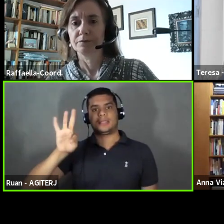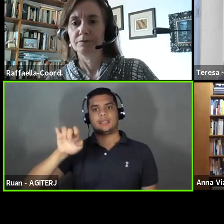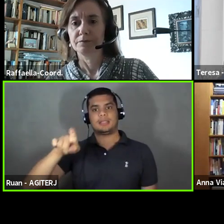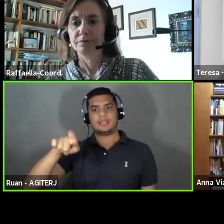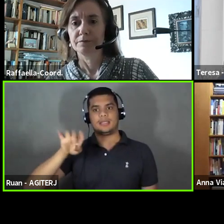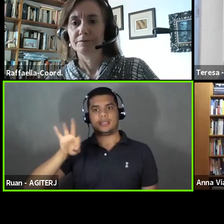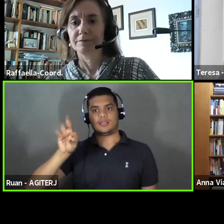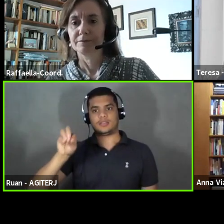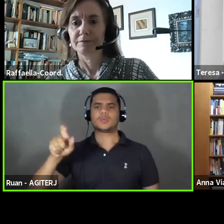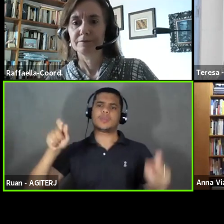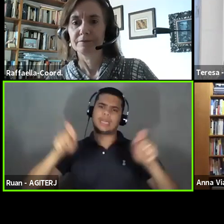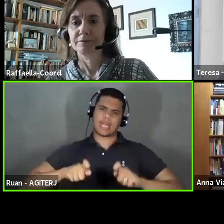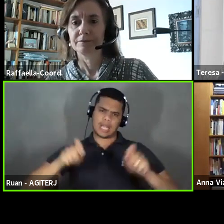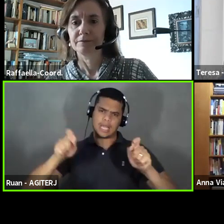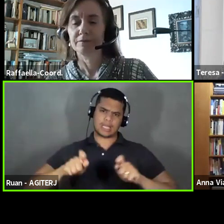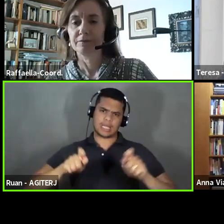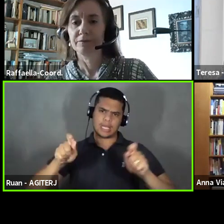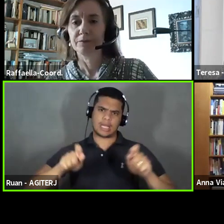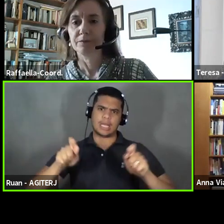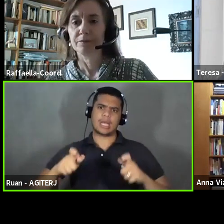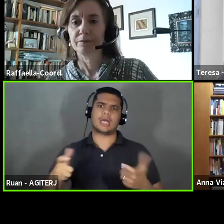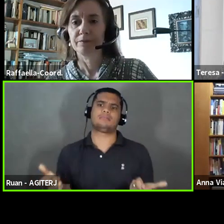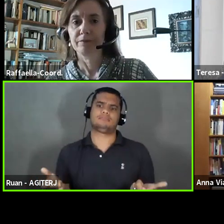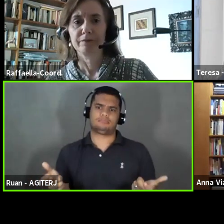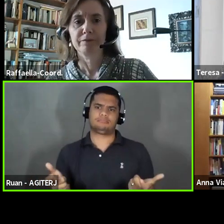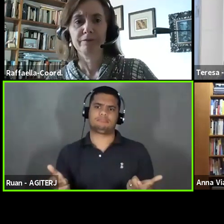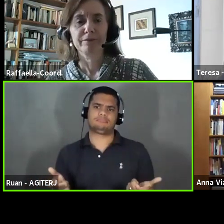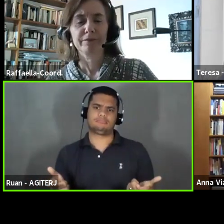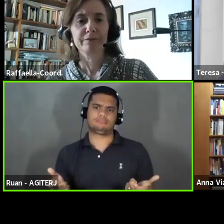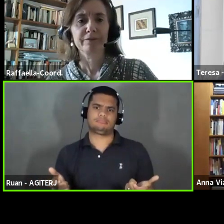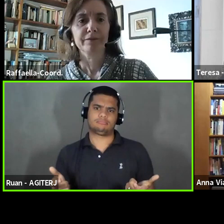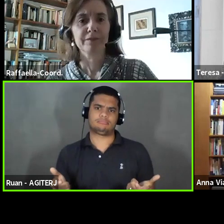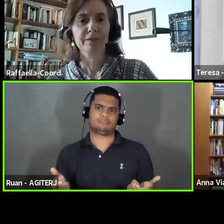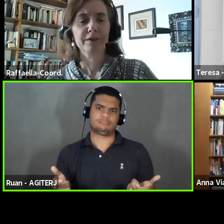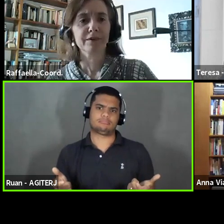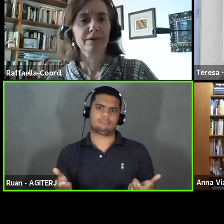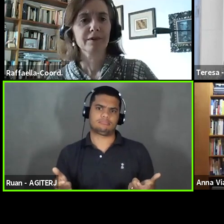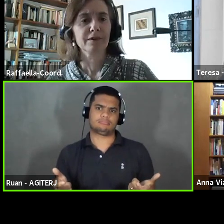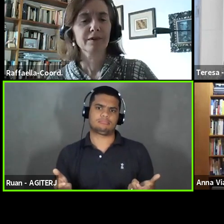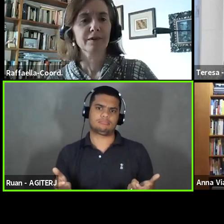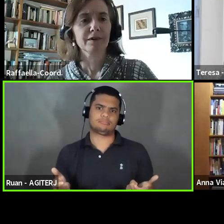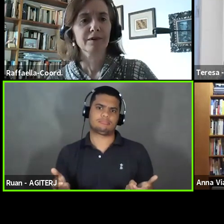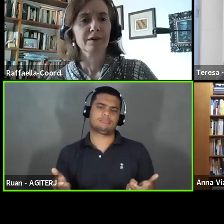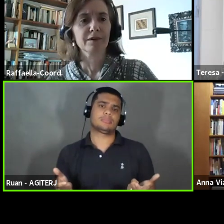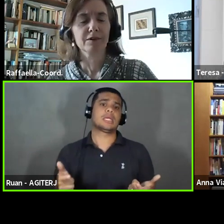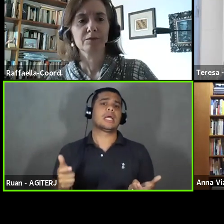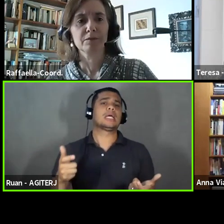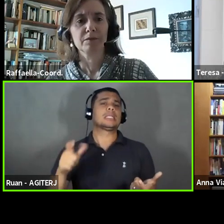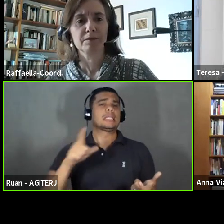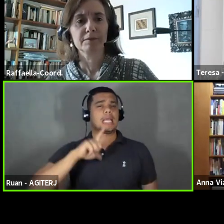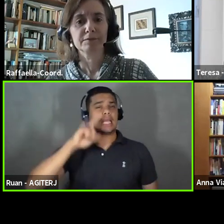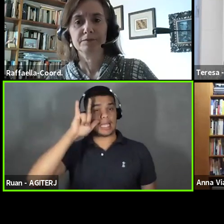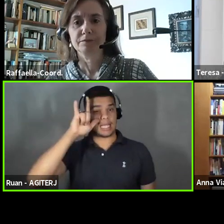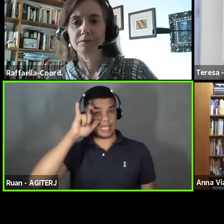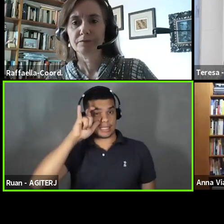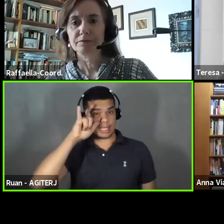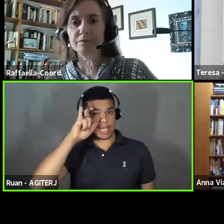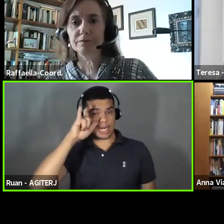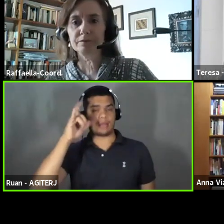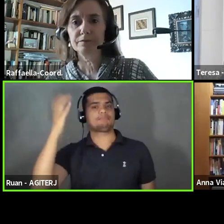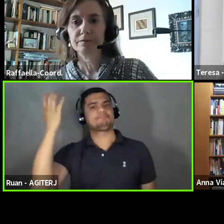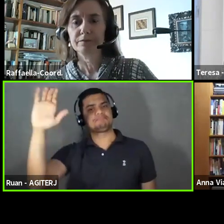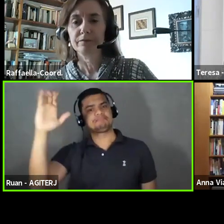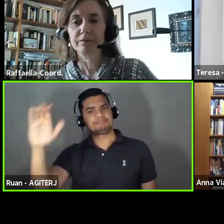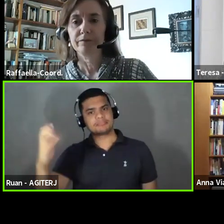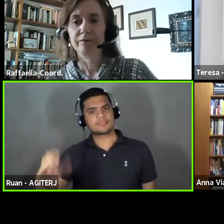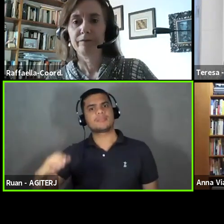vocês podem acessar e ver o que está sendo oferecido. Seguindo a gente pelo Instagram, a gente está sempre também postando a programação, né?